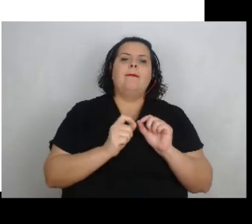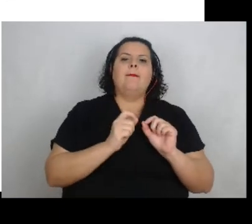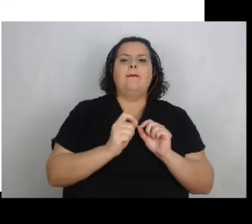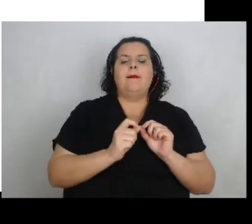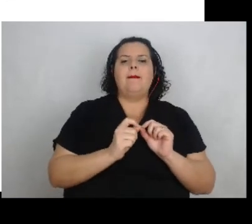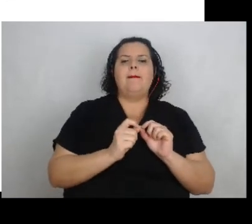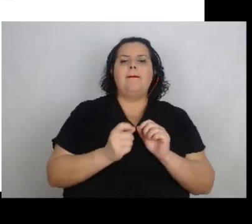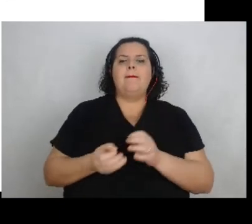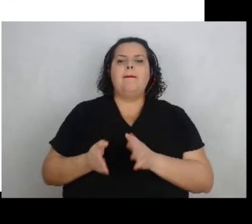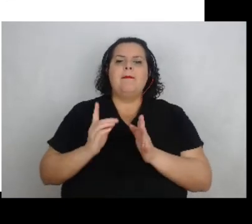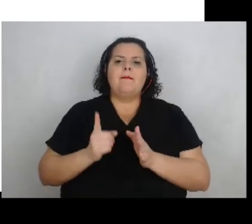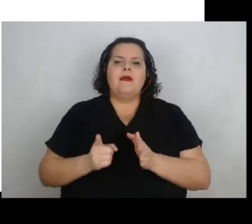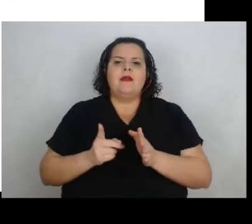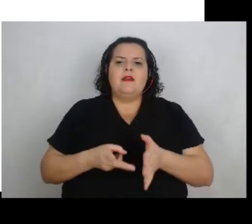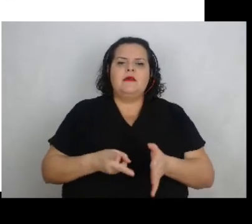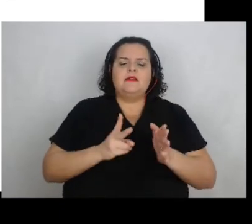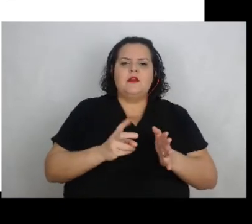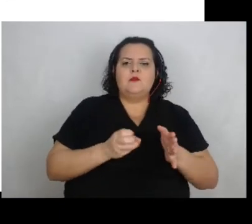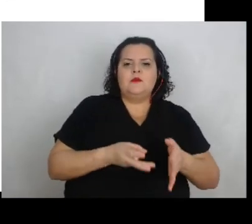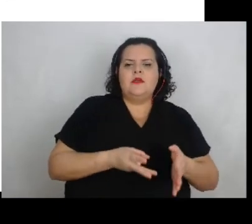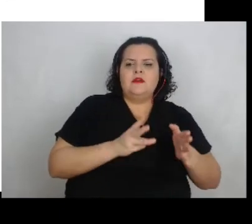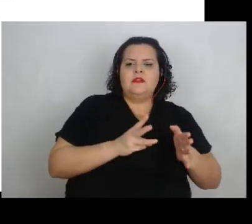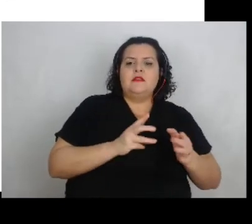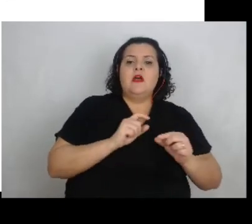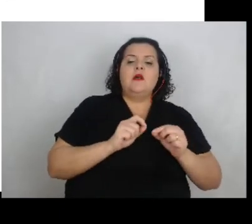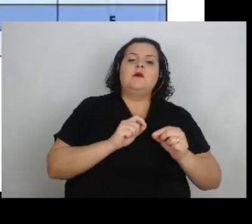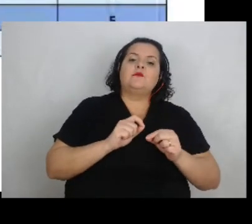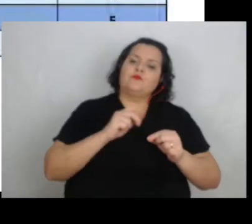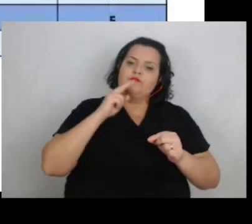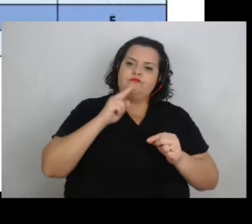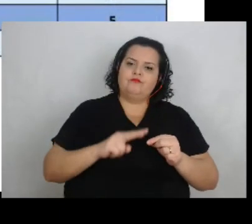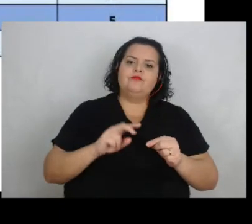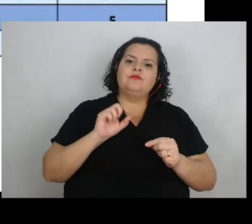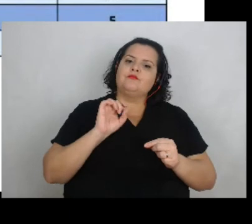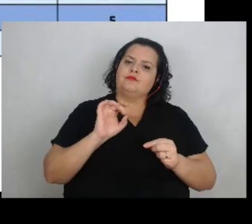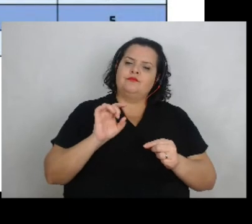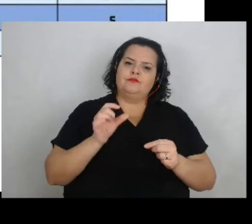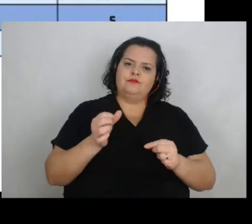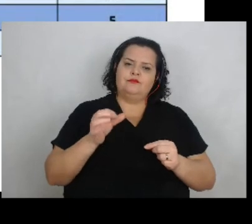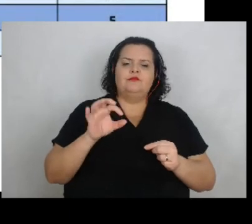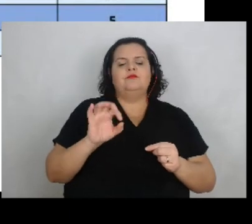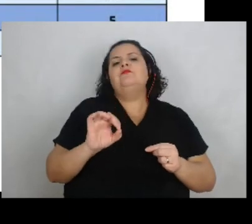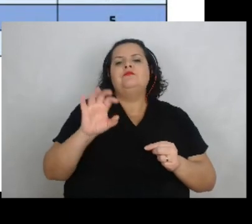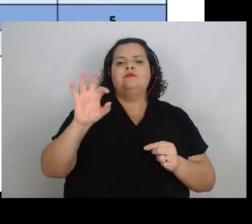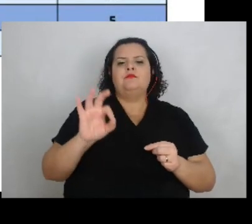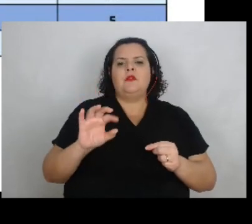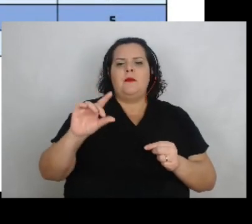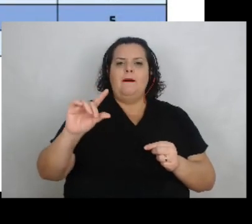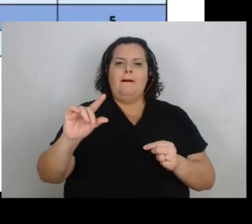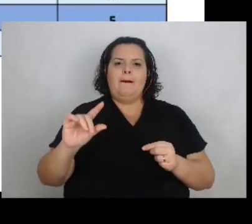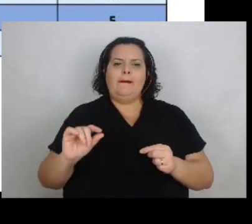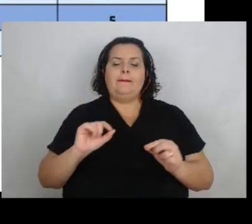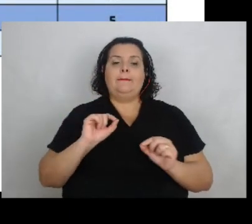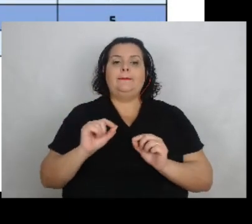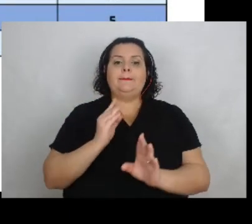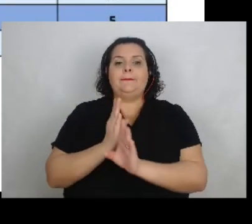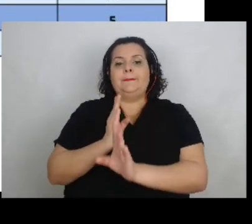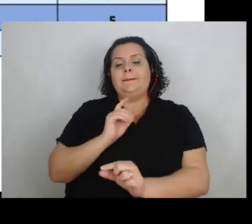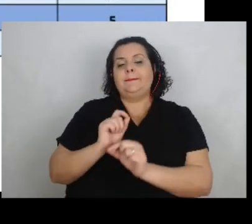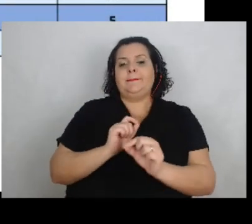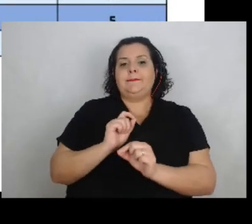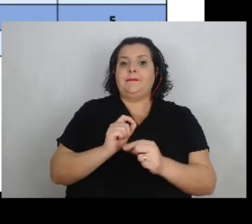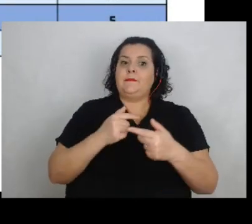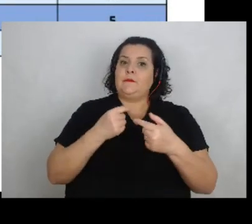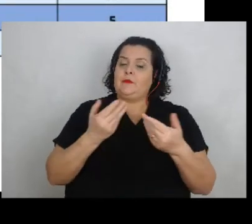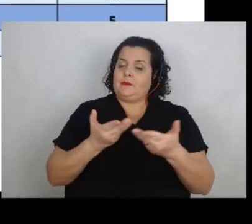Só 69% de crescimento. Só não, né? 69%. Identificando algo que a gente agora já consegue